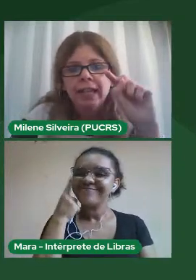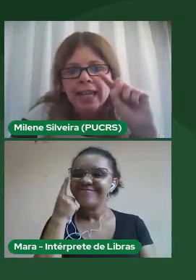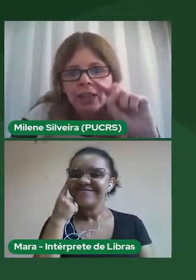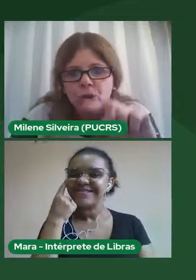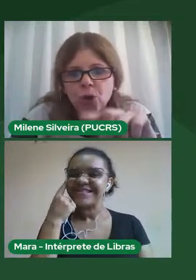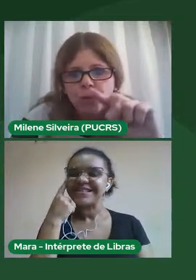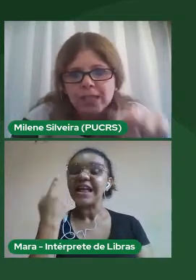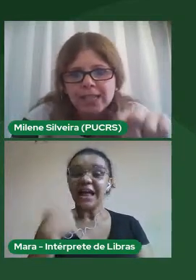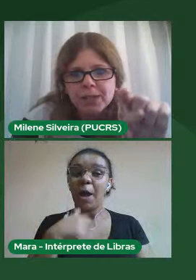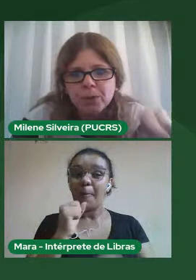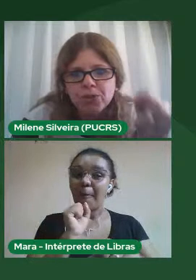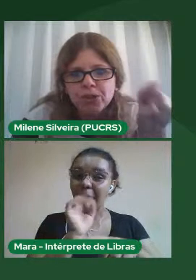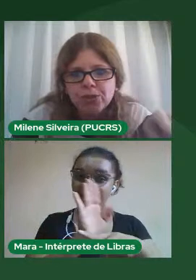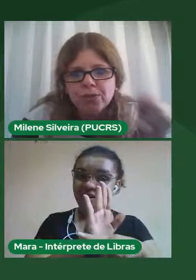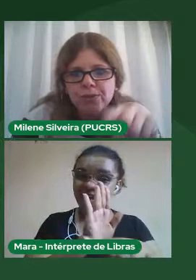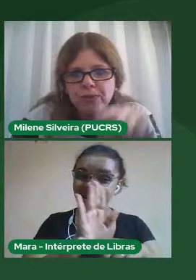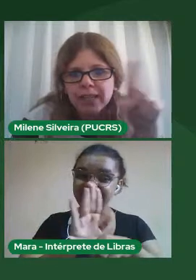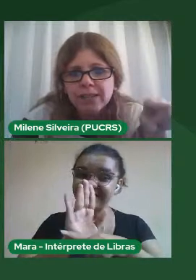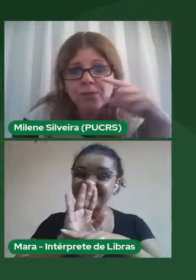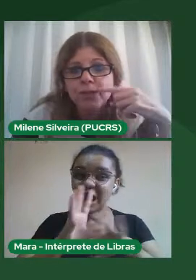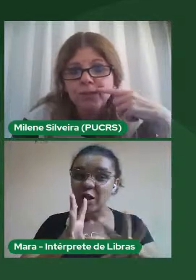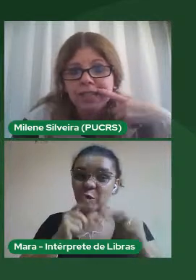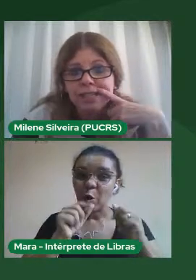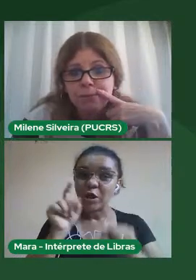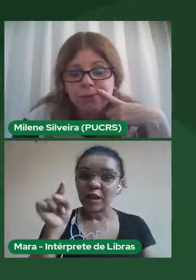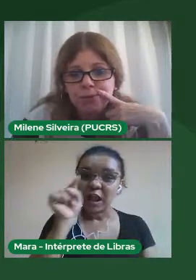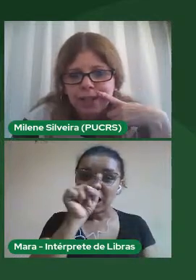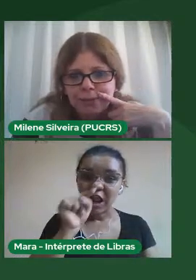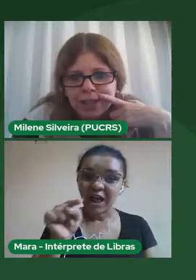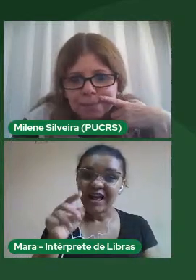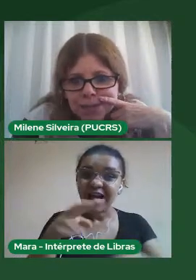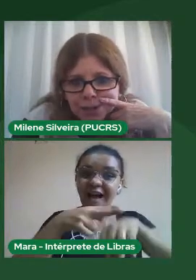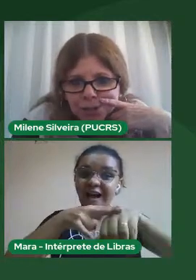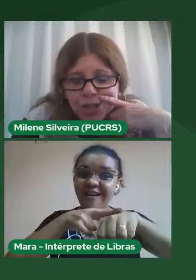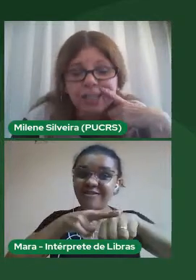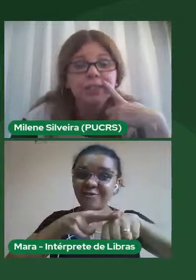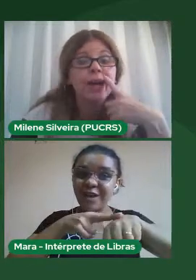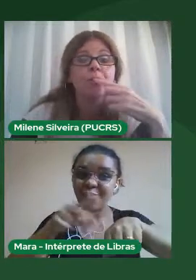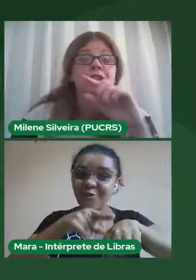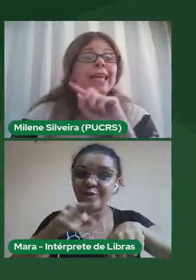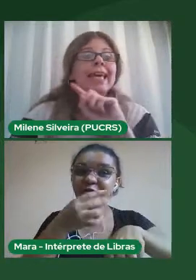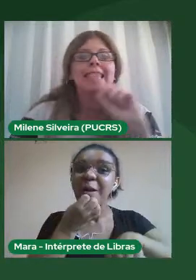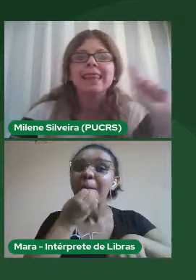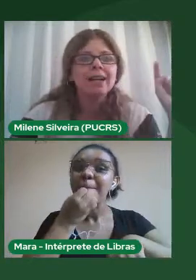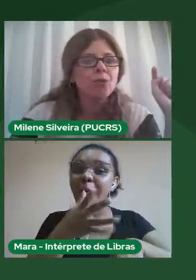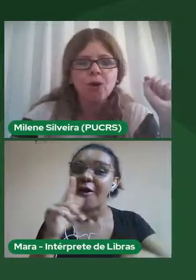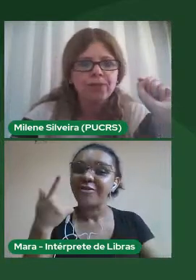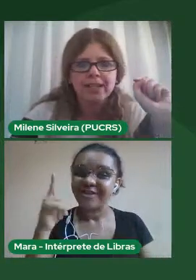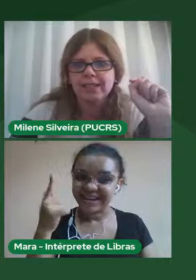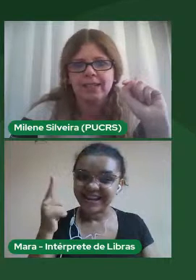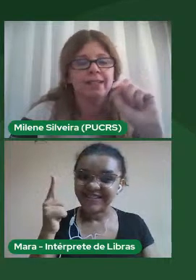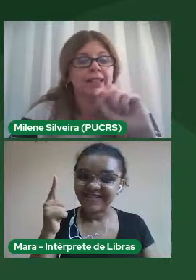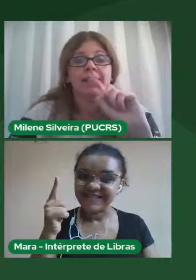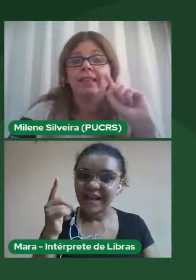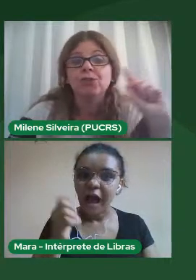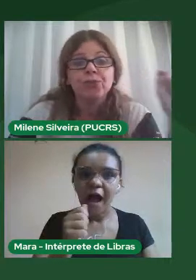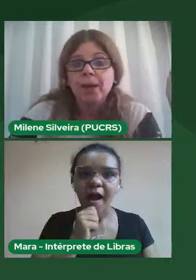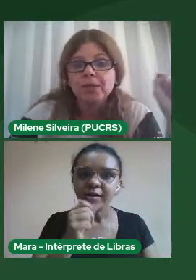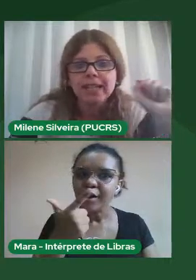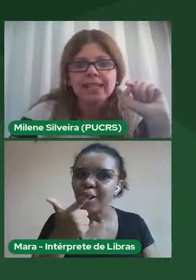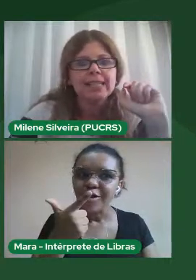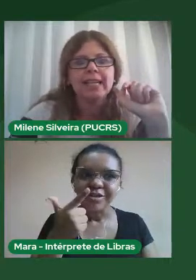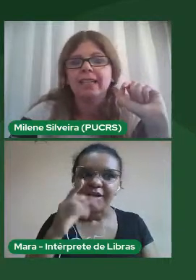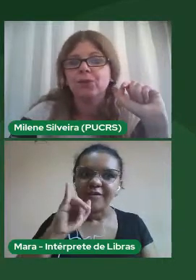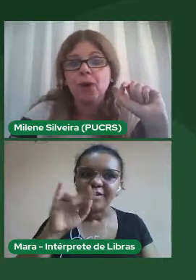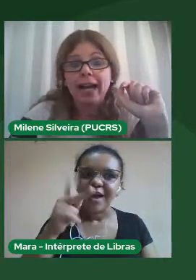comunidade. Todos esses pontinhos verdes, que vocês vão ter que ser bons de geografia, porque vocês não estão enxergando, é onde não houve IHC. Não